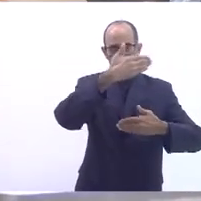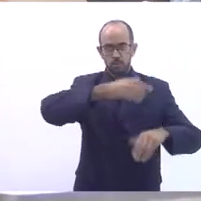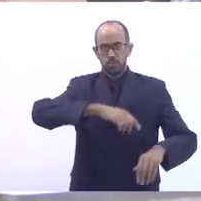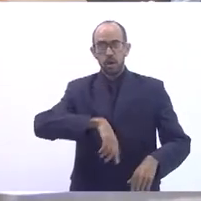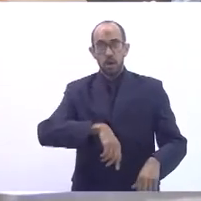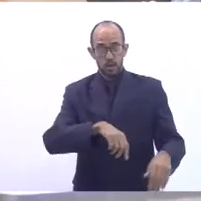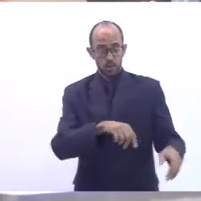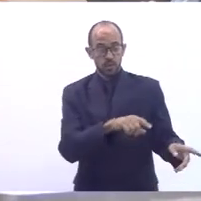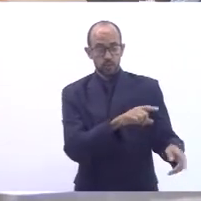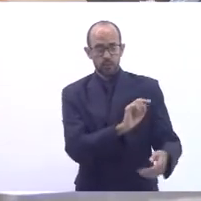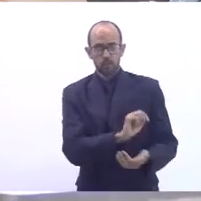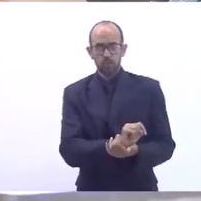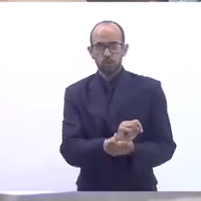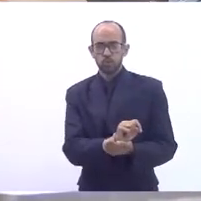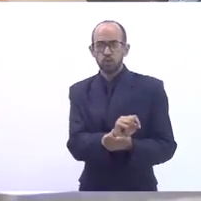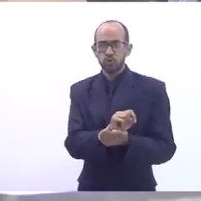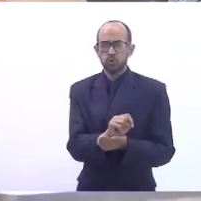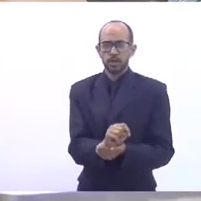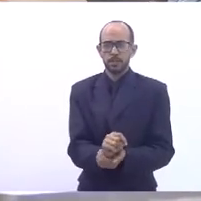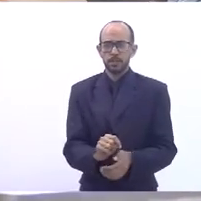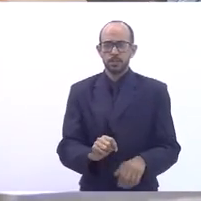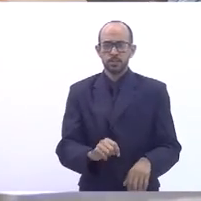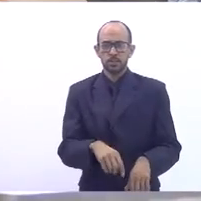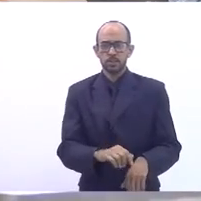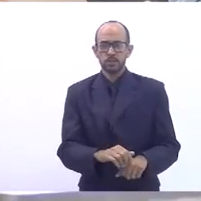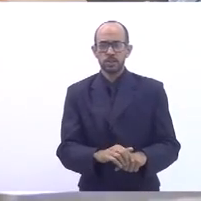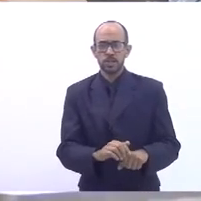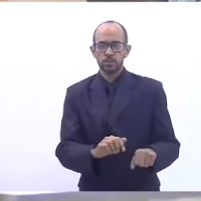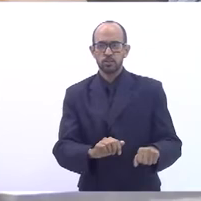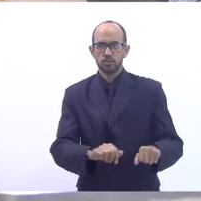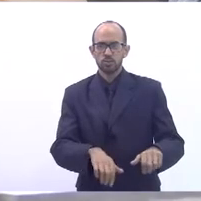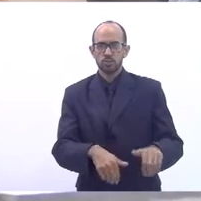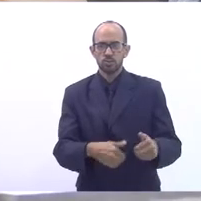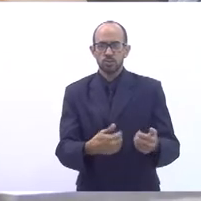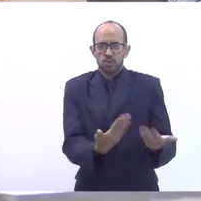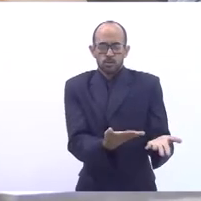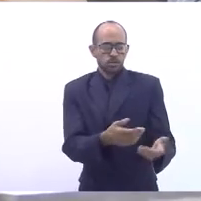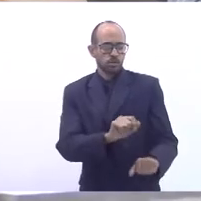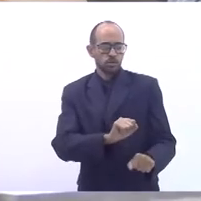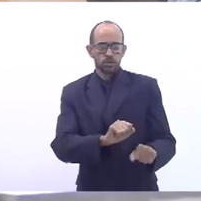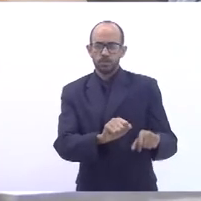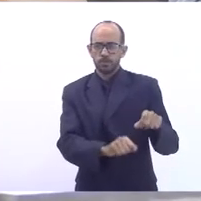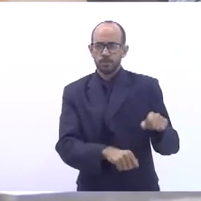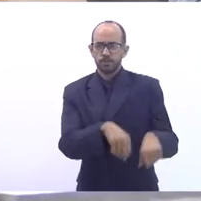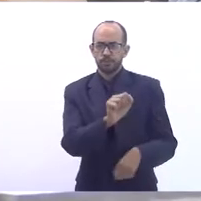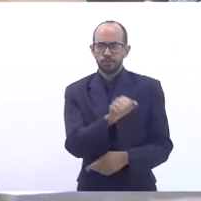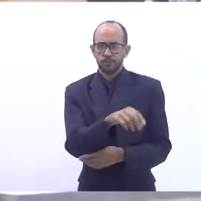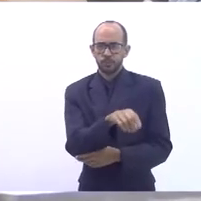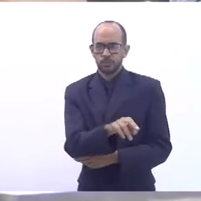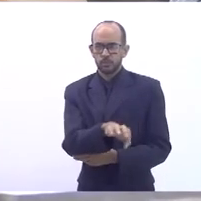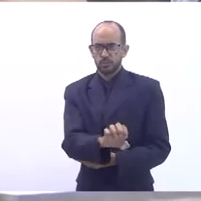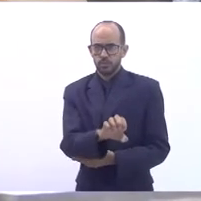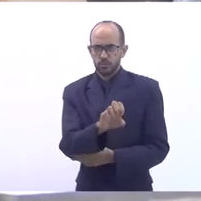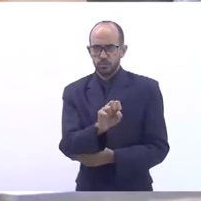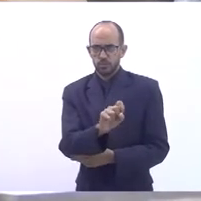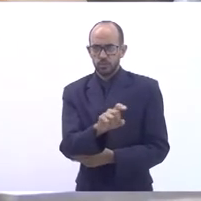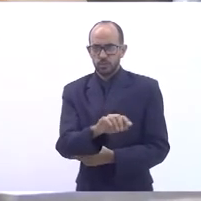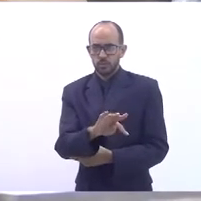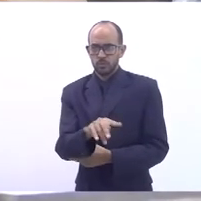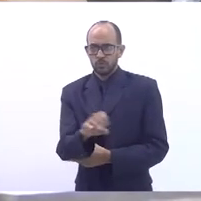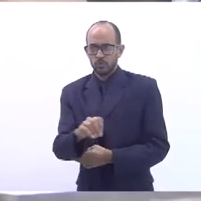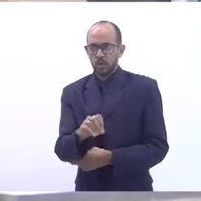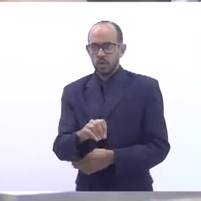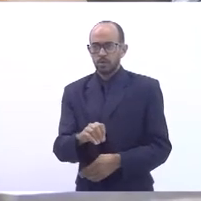Vanderlei tanto tempo nessa nessa briga o o Andrezinho aqui meu companheiro André